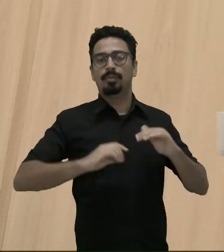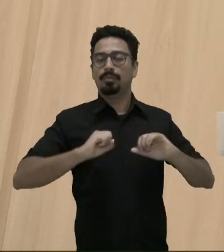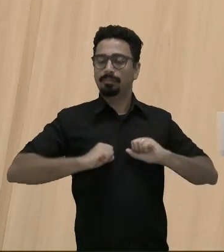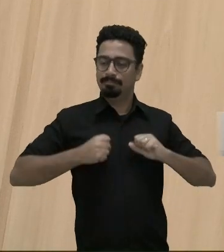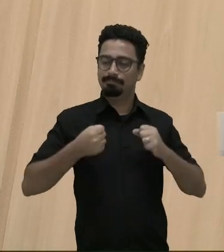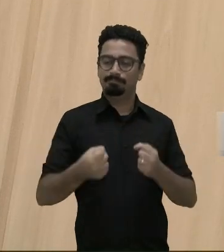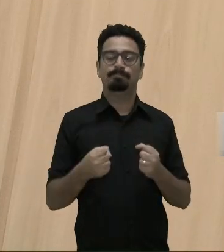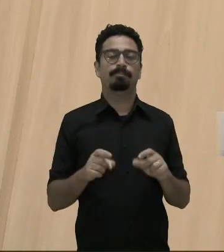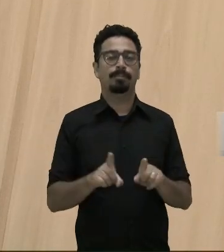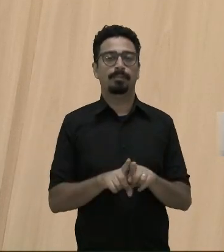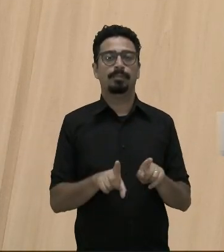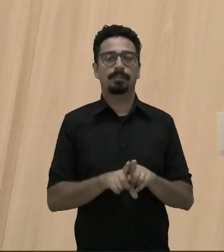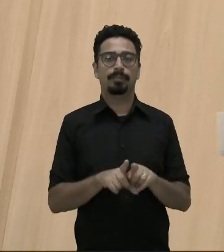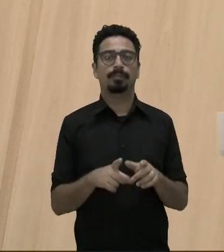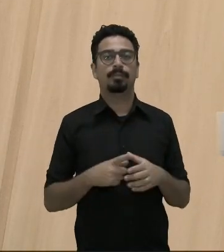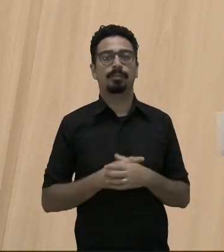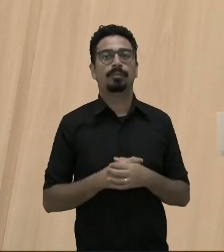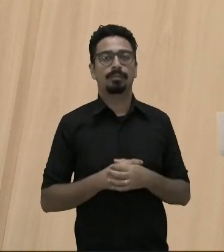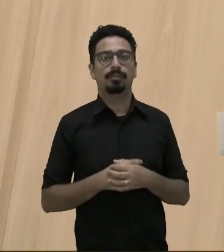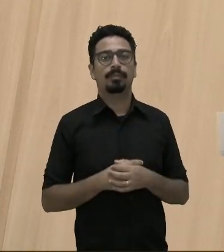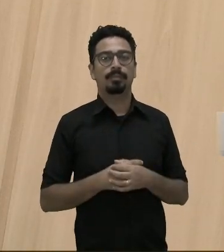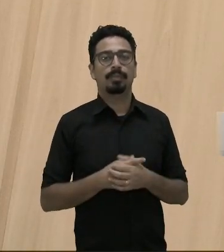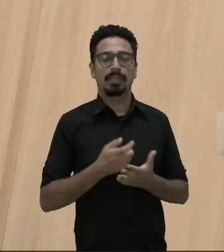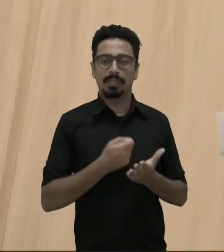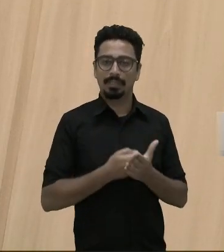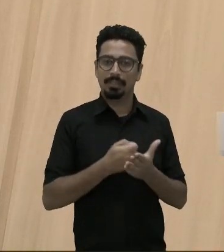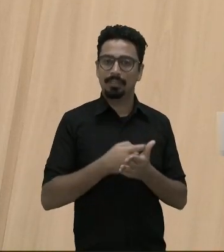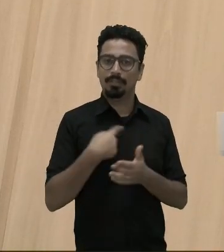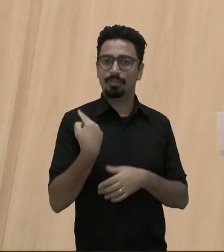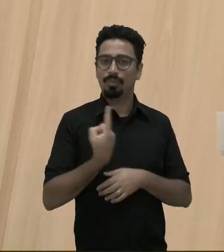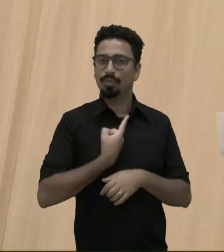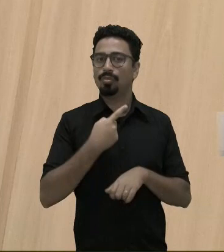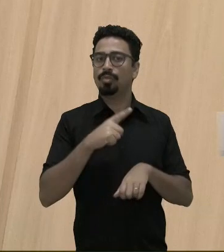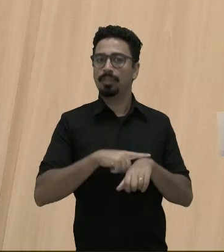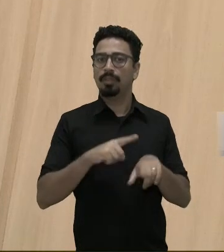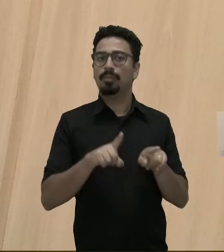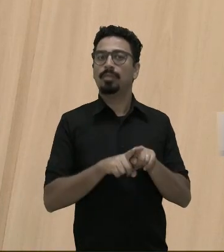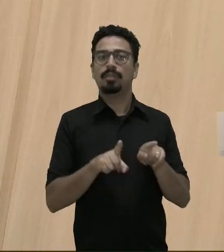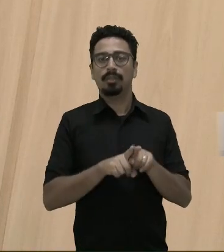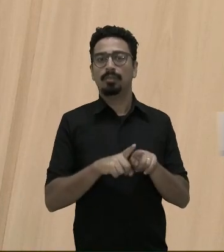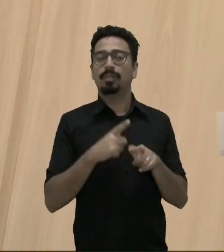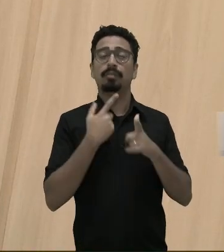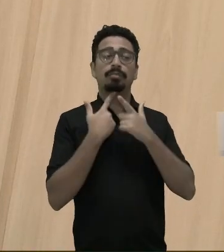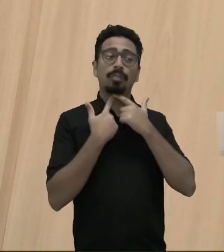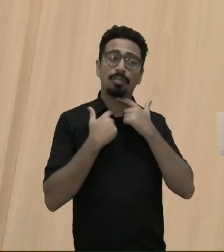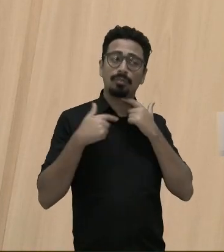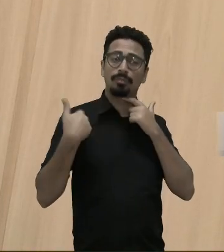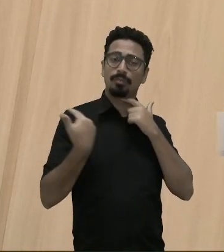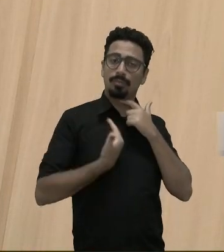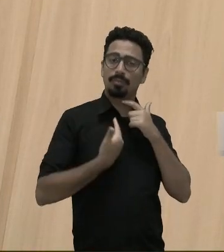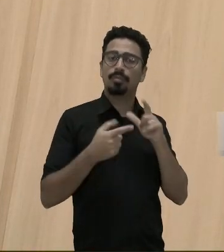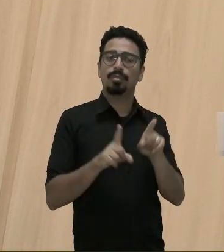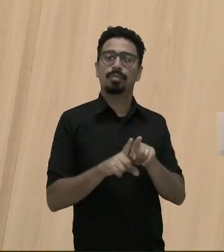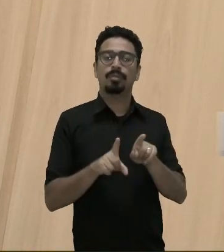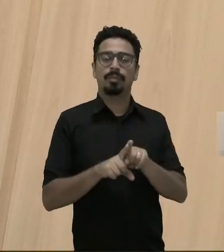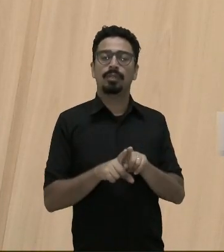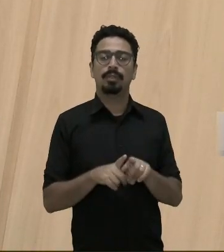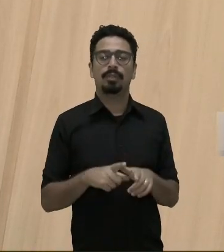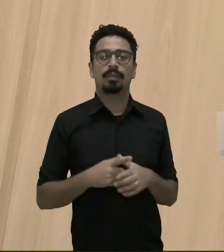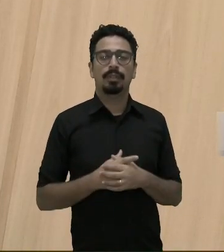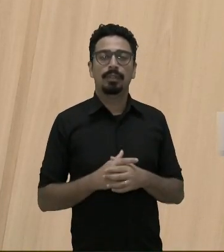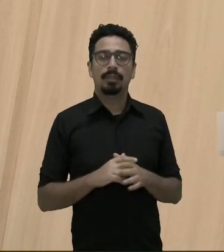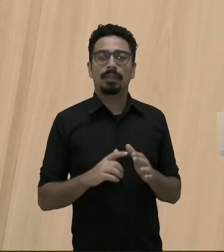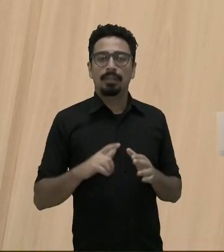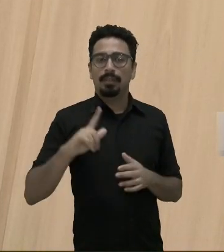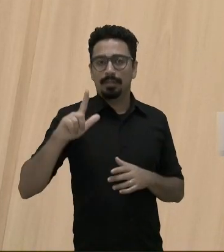e exige muito, né, do nosso tempo, da nossa força de vontade. E realmente é algo que